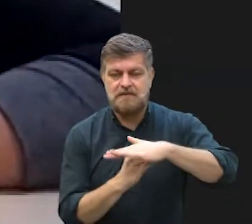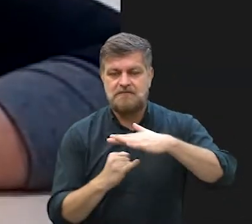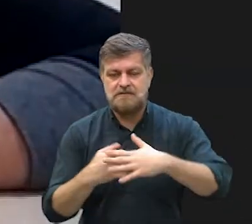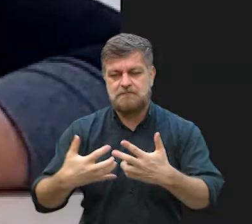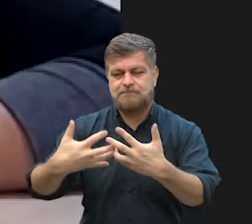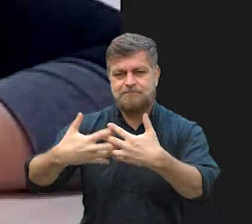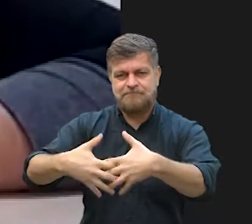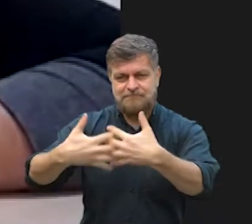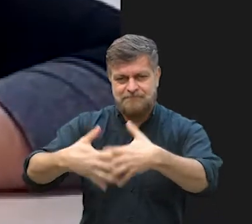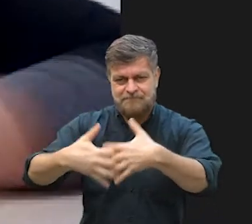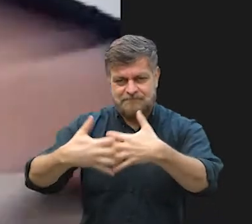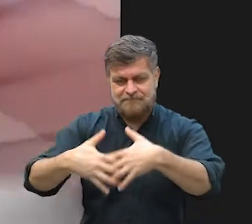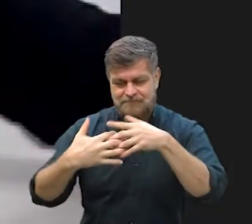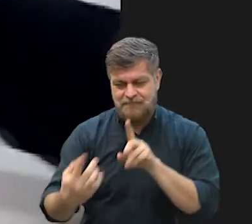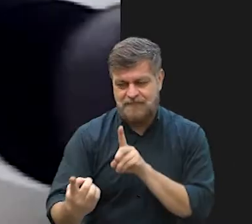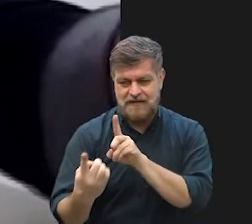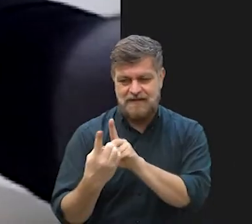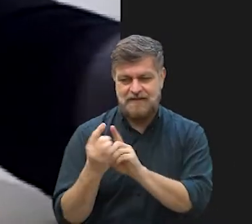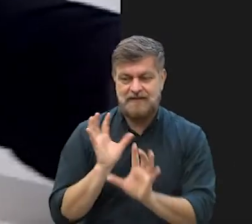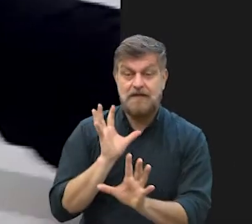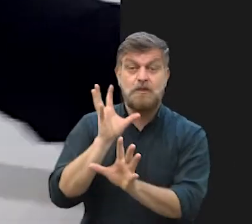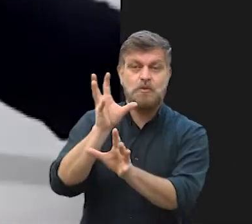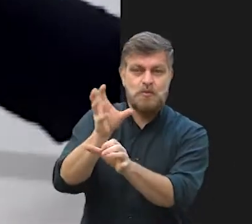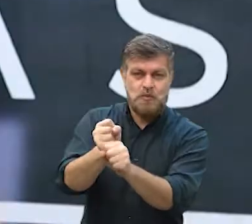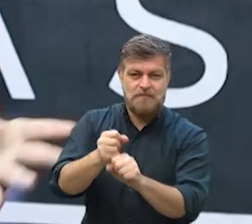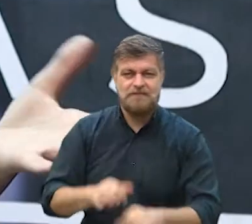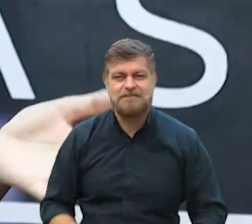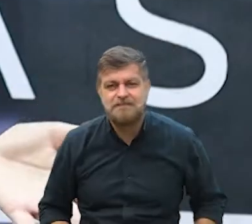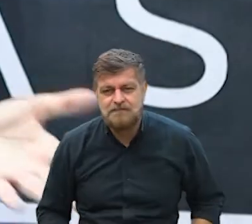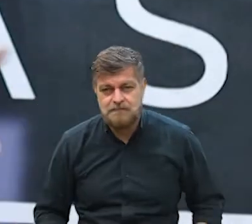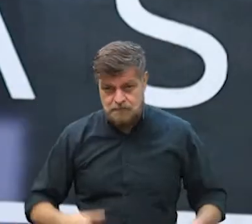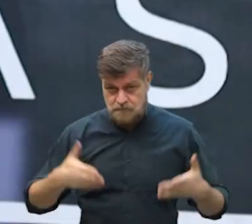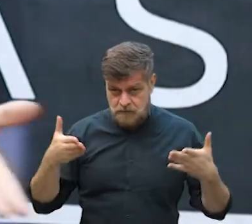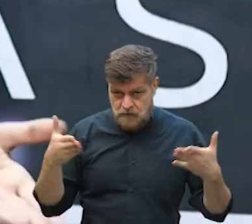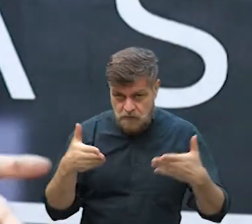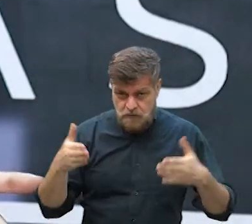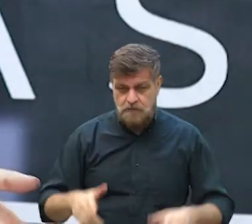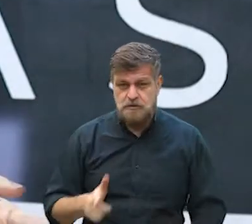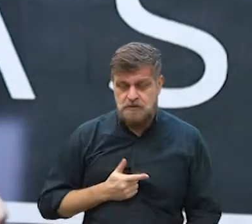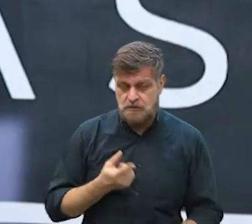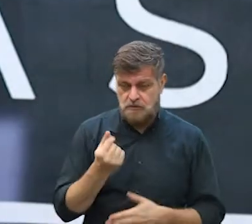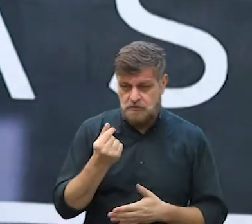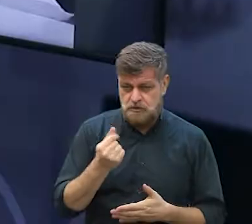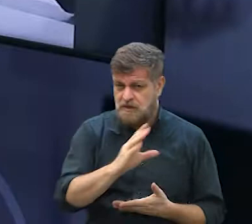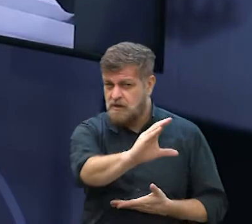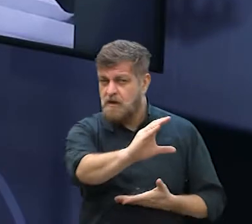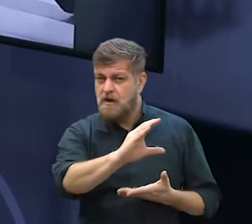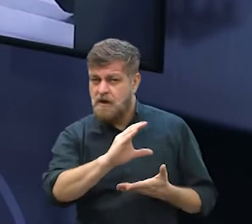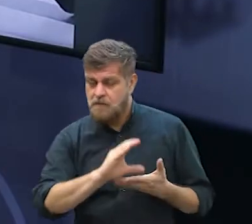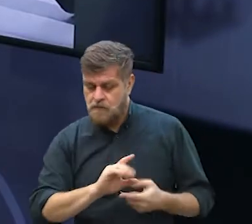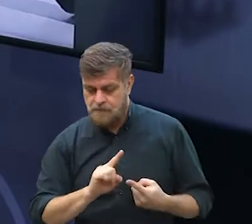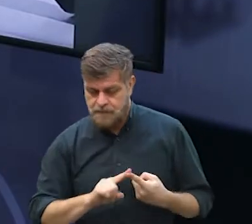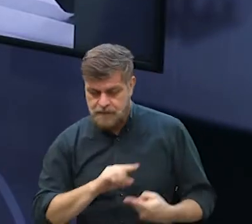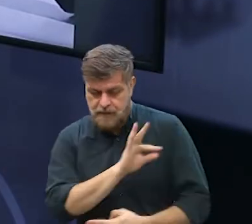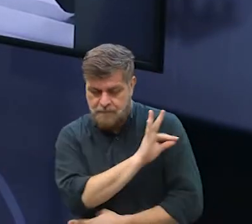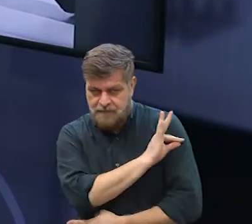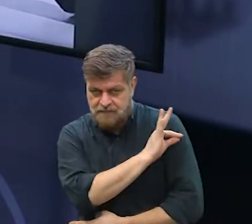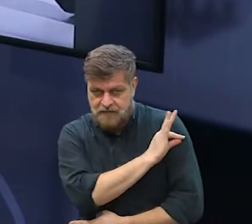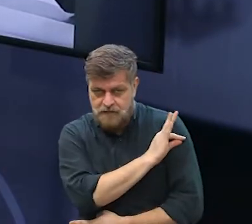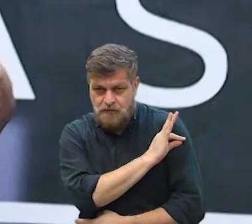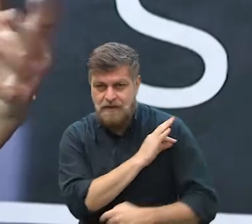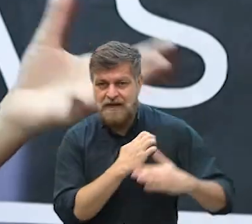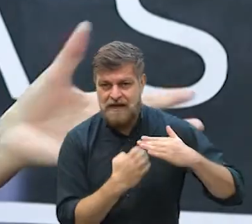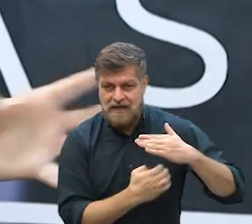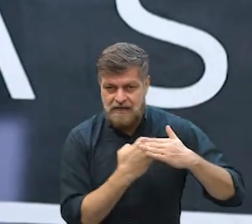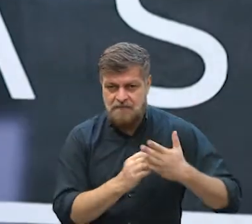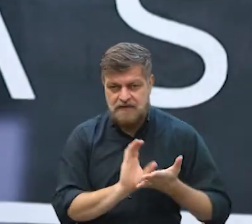instituto com todos os atendimentos. Então, hoje, grande parte da ajuda vem da prefeitura e de